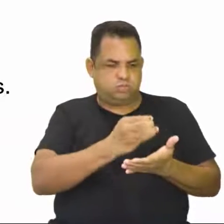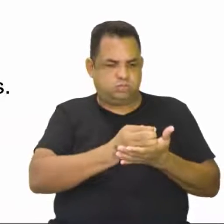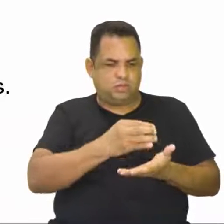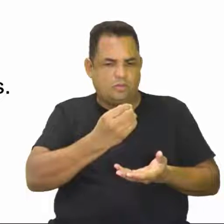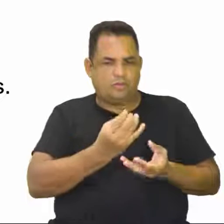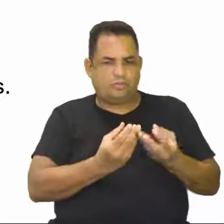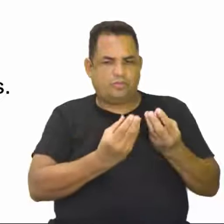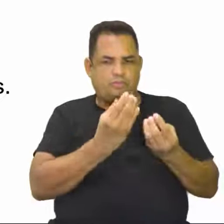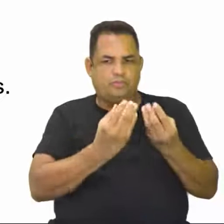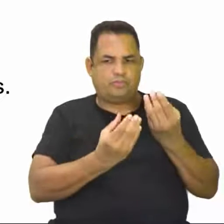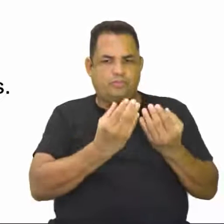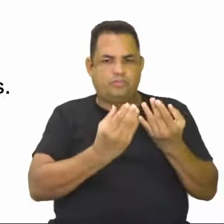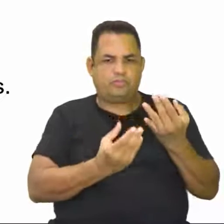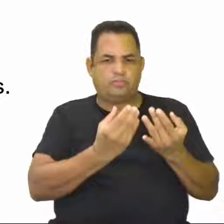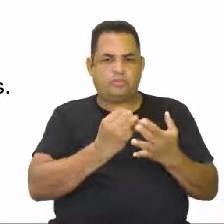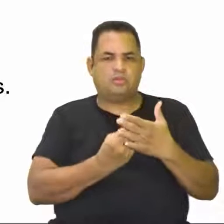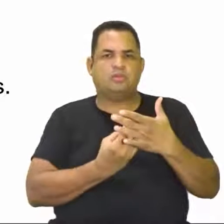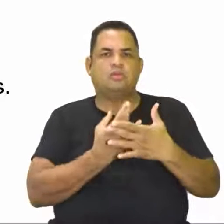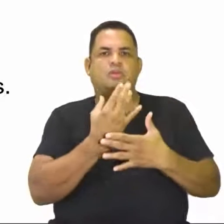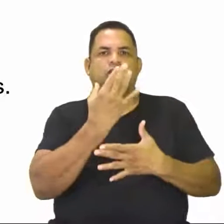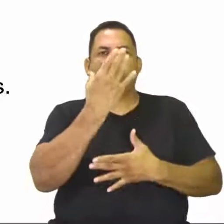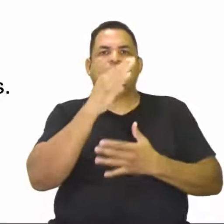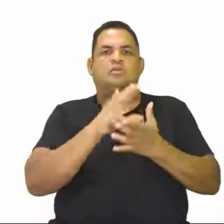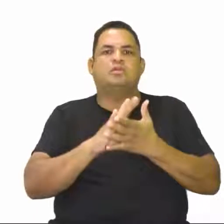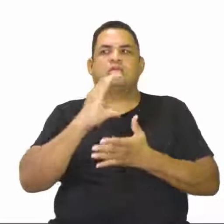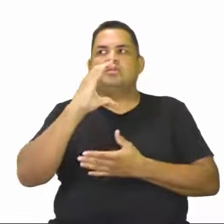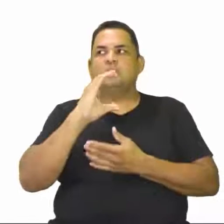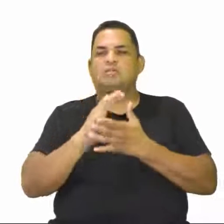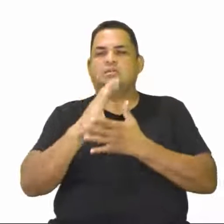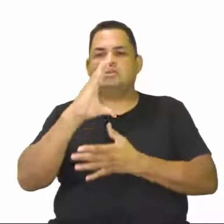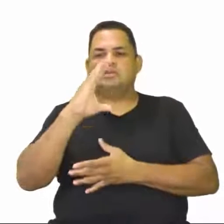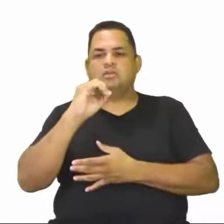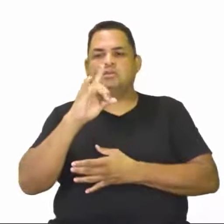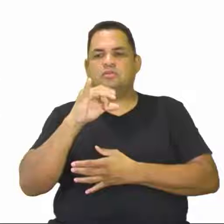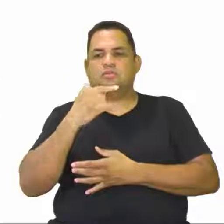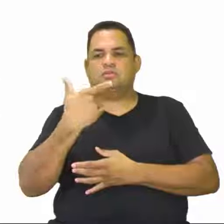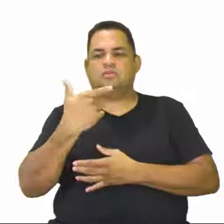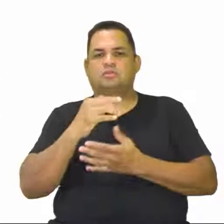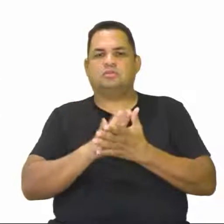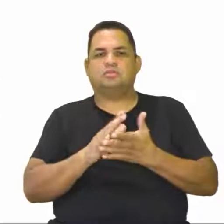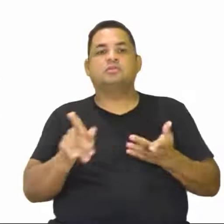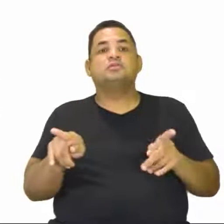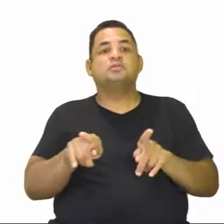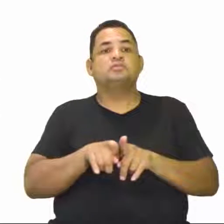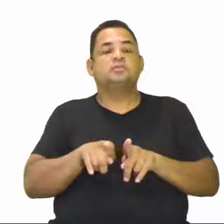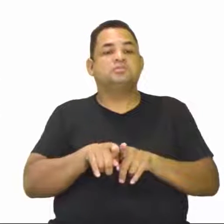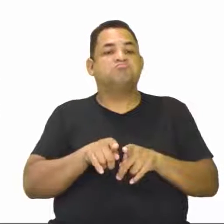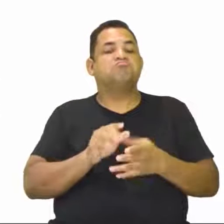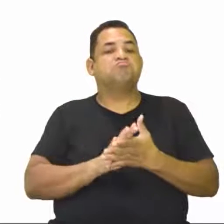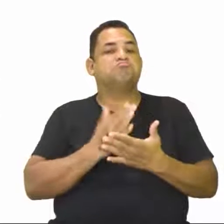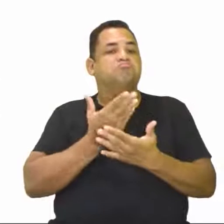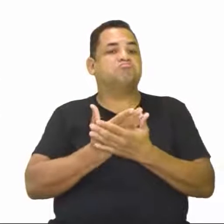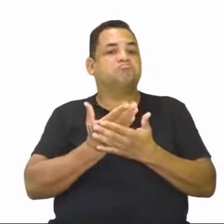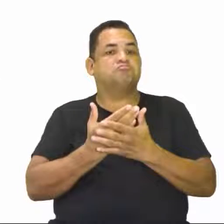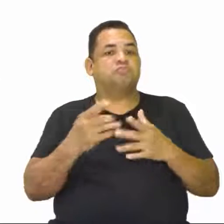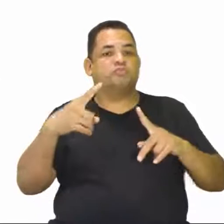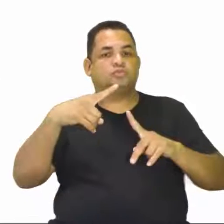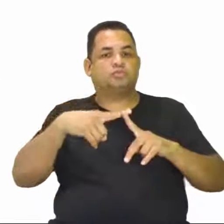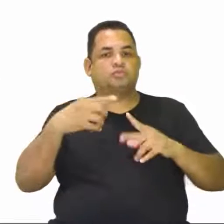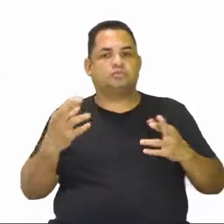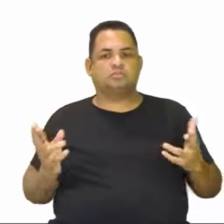em água, aonde ele libera o gás CO2. E aí nós vimos na aula os tipos de